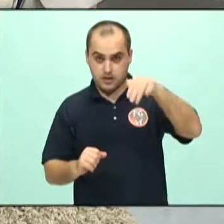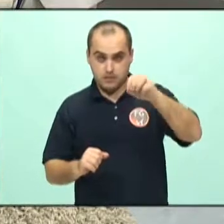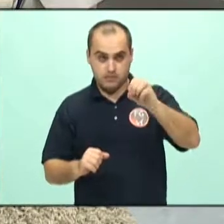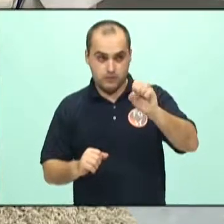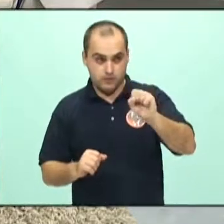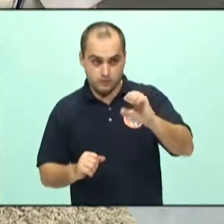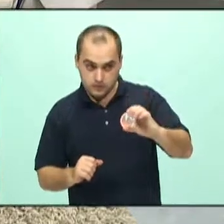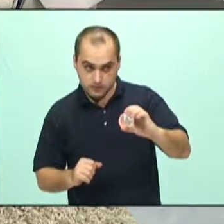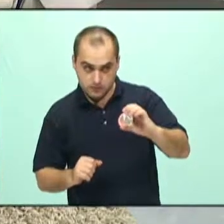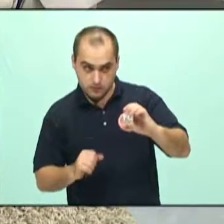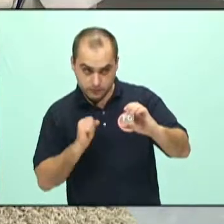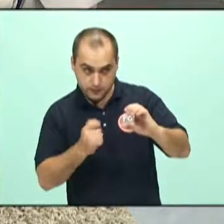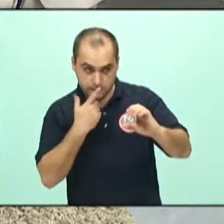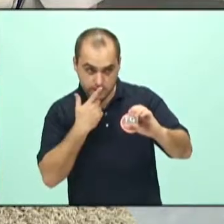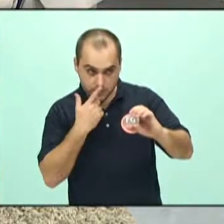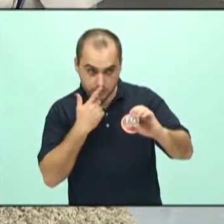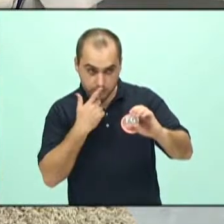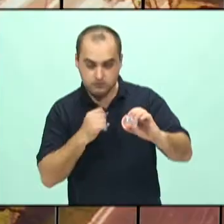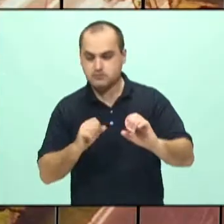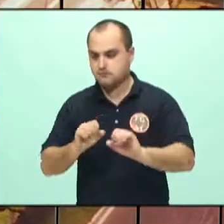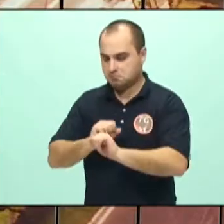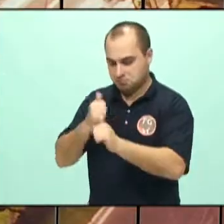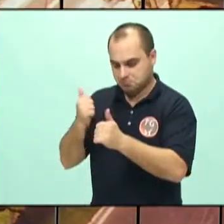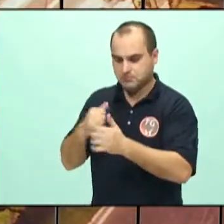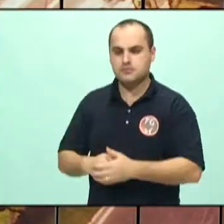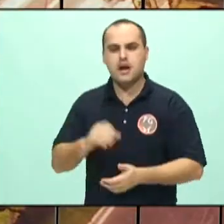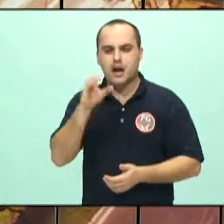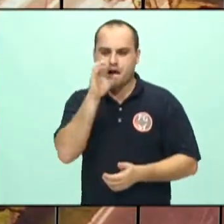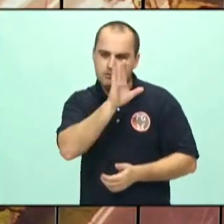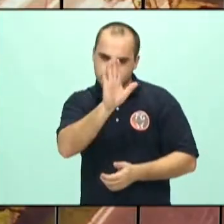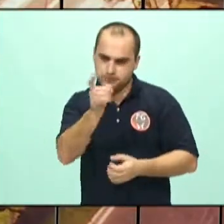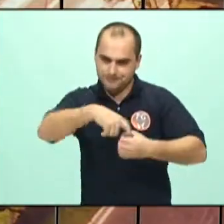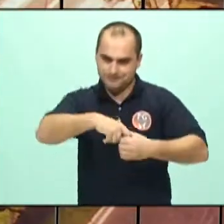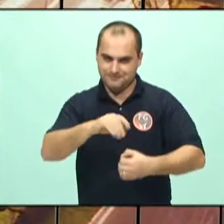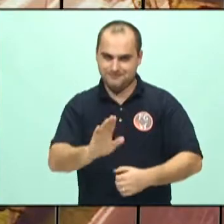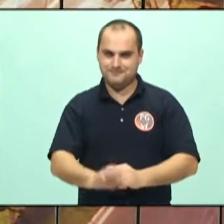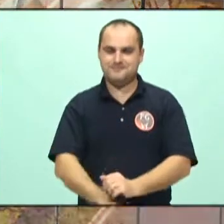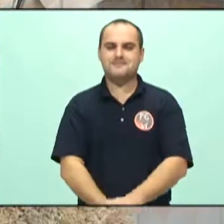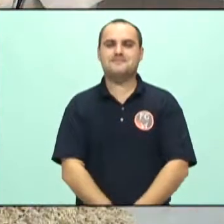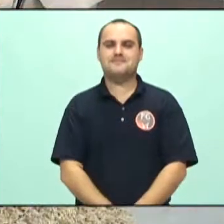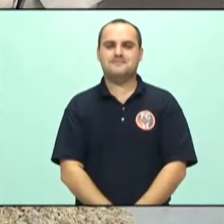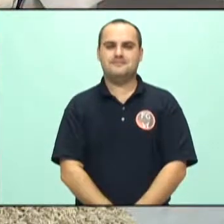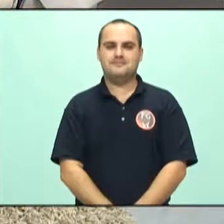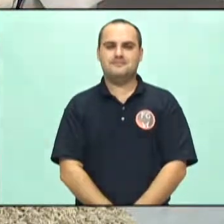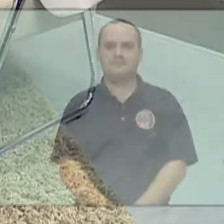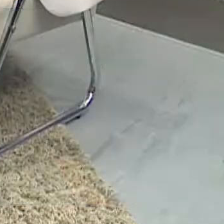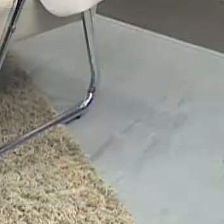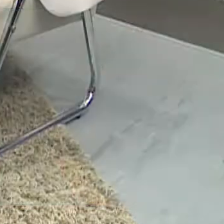denominador ou ainda não? Podemos falar sobre isso, vereador? Um instante só, a gente já volta.